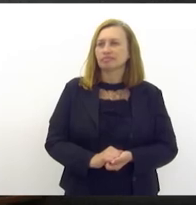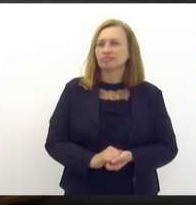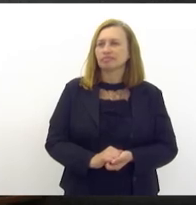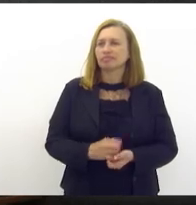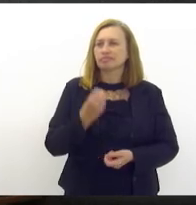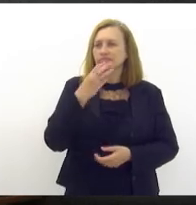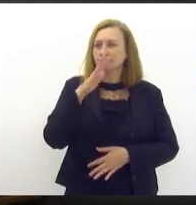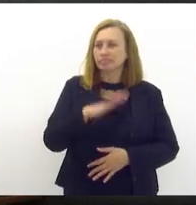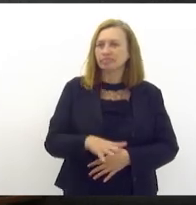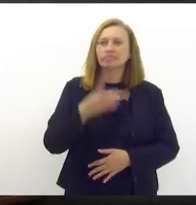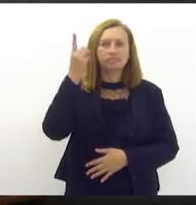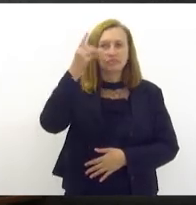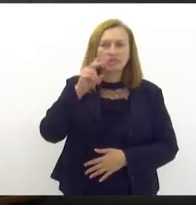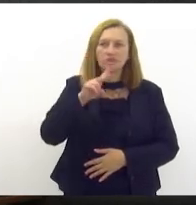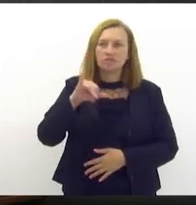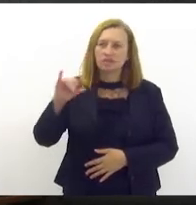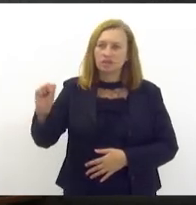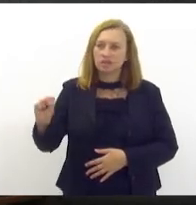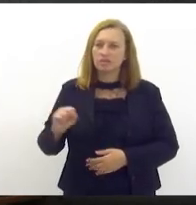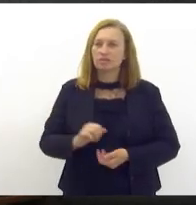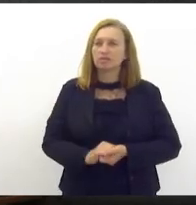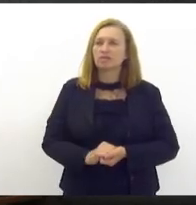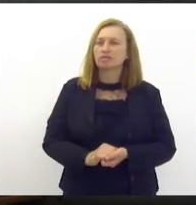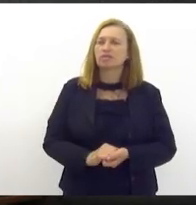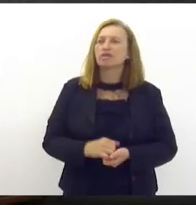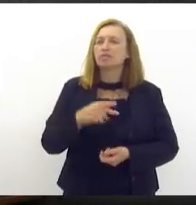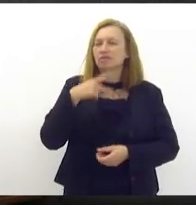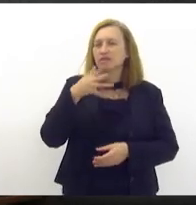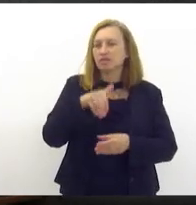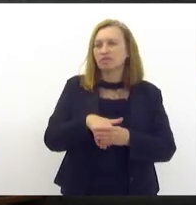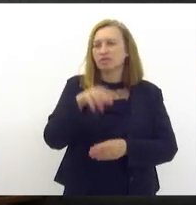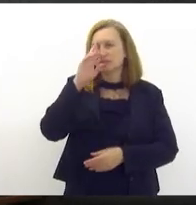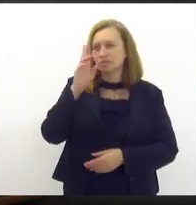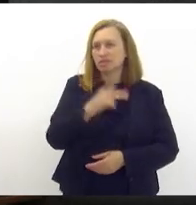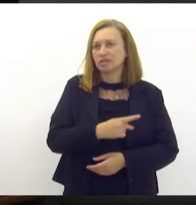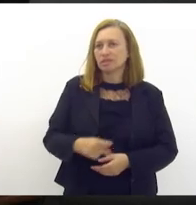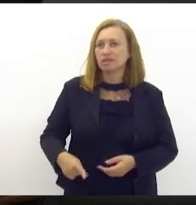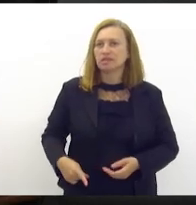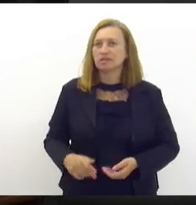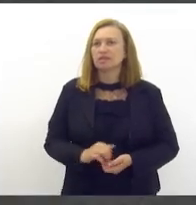Boa tarde, deputado Vinícius Cozolino. Para declarar voto, senhor presidente.